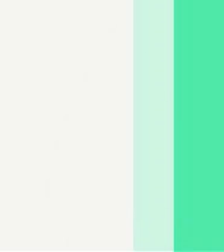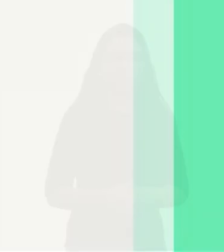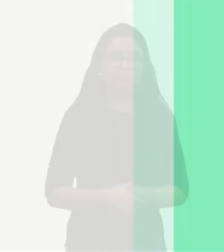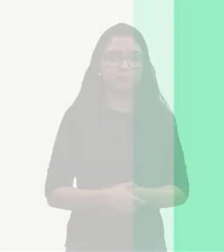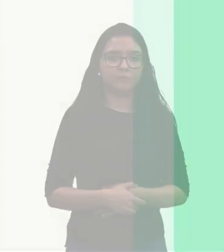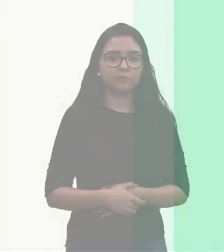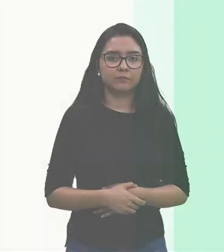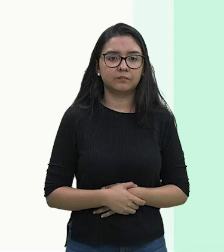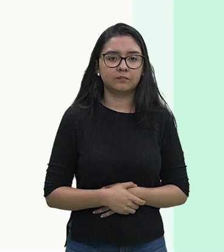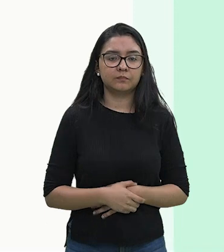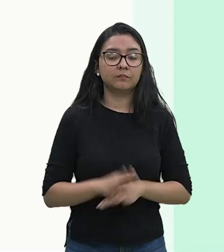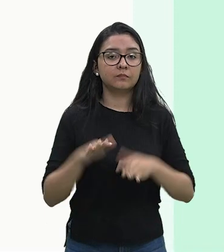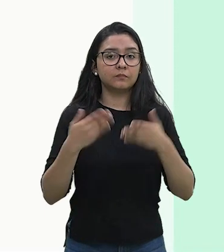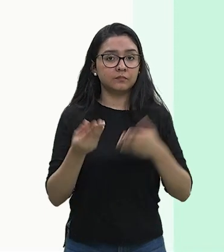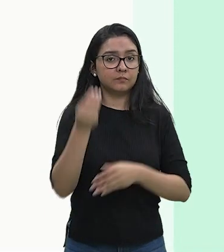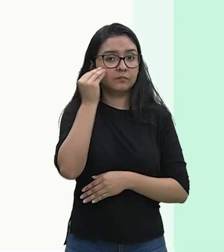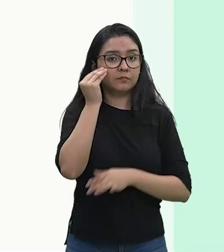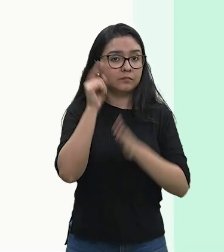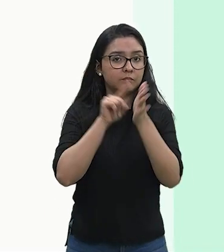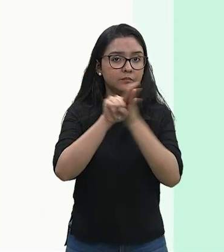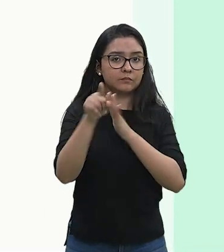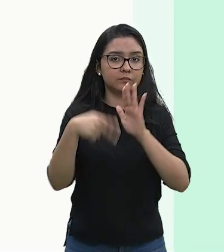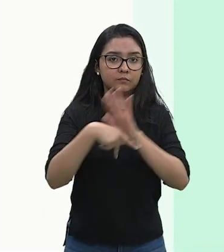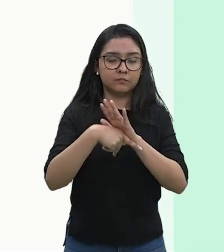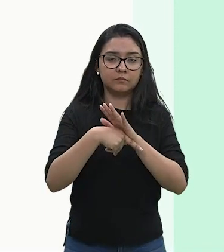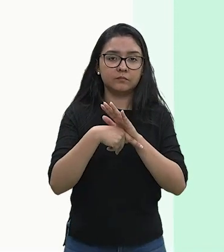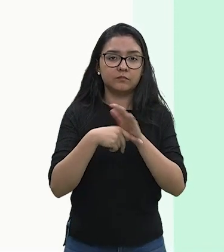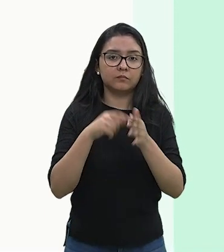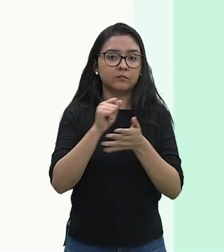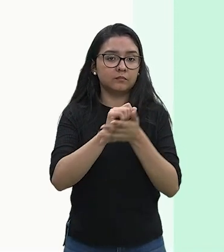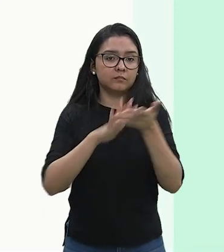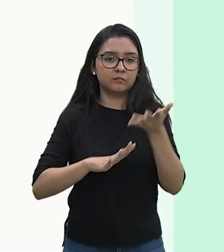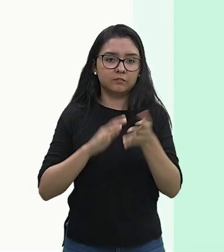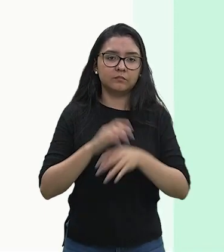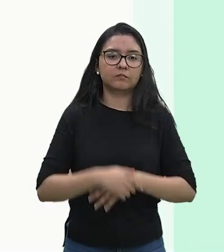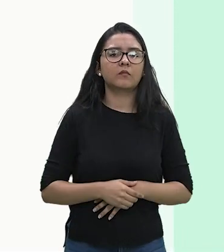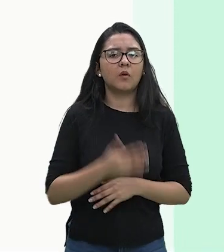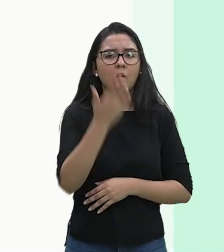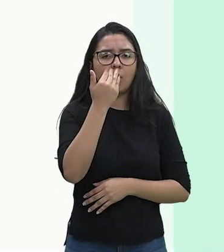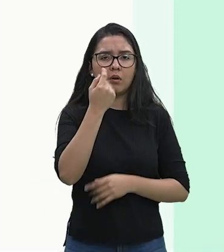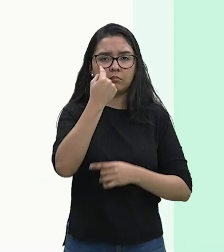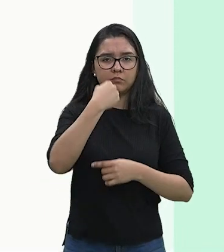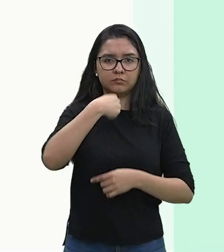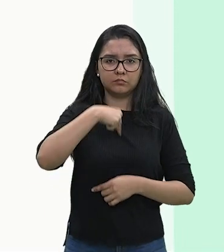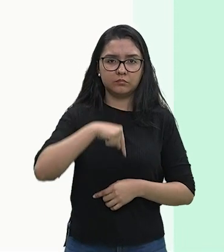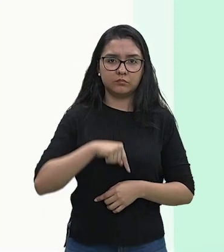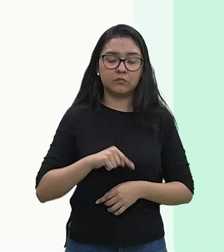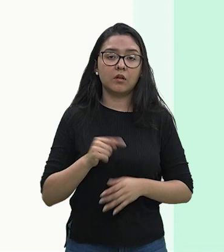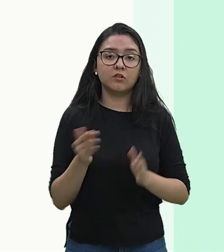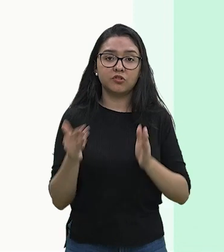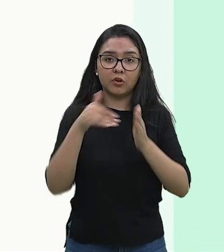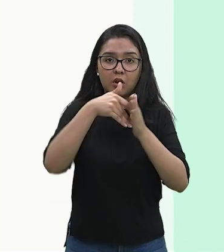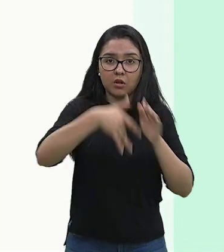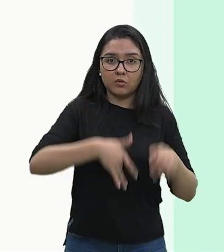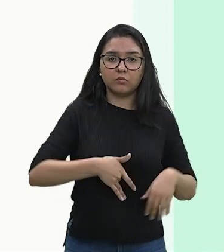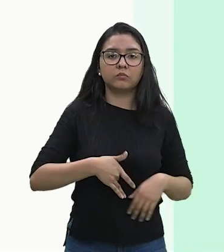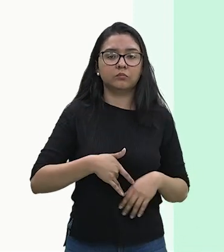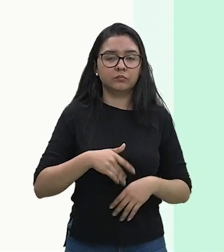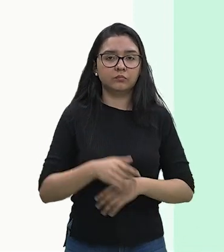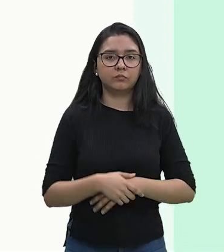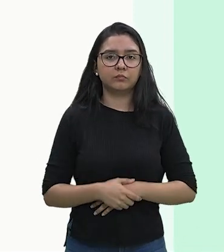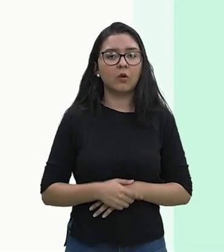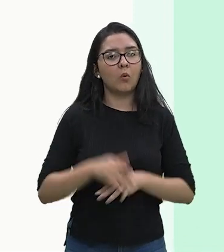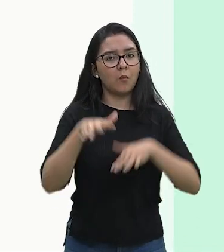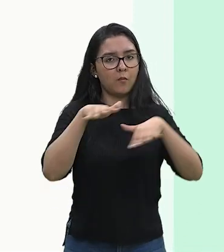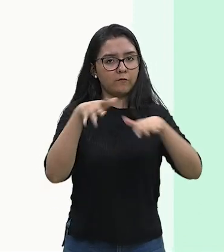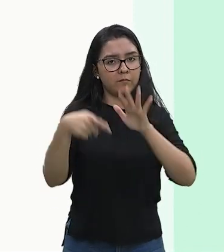Acompanhe comigo aí a questão do nosso aplicando. O alimento passa do esôfago para o estômago como resultado de uma onda